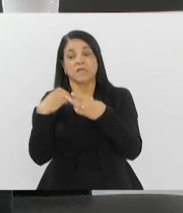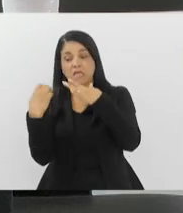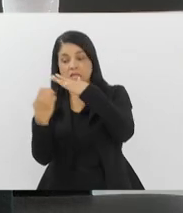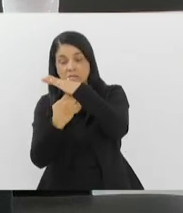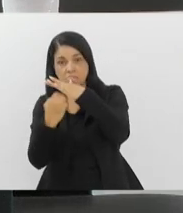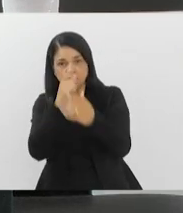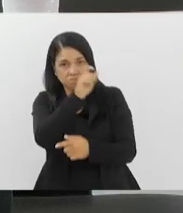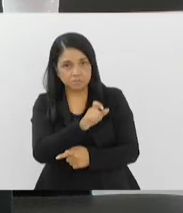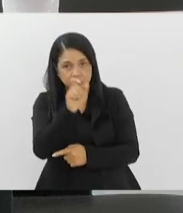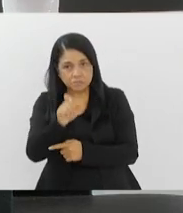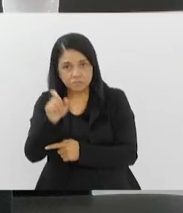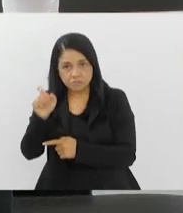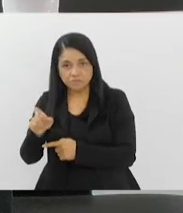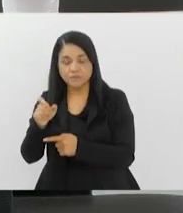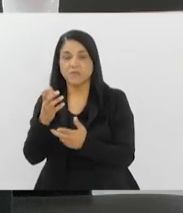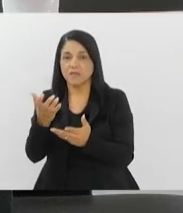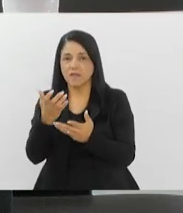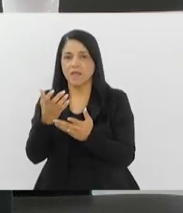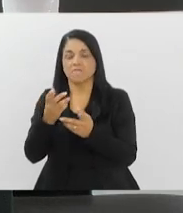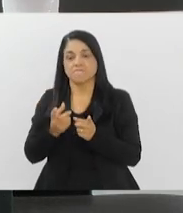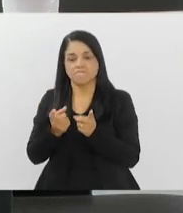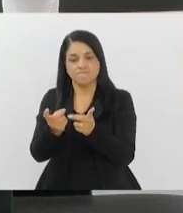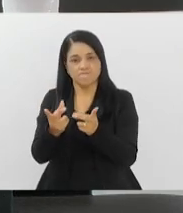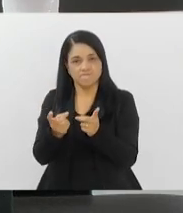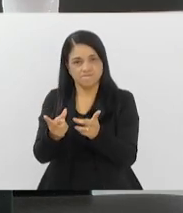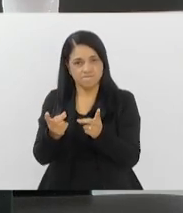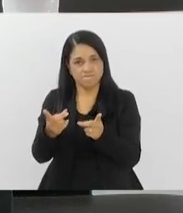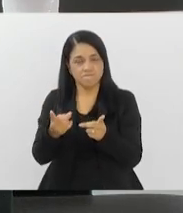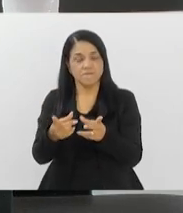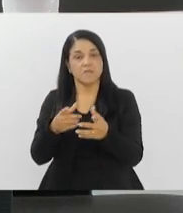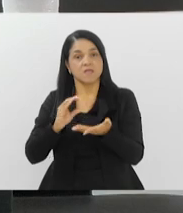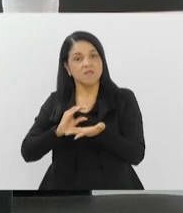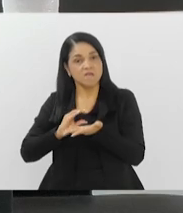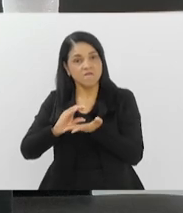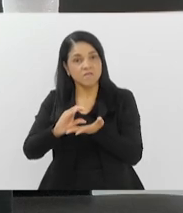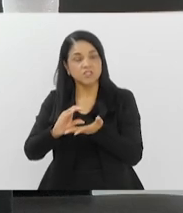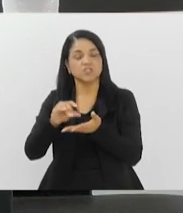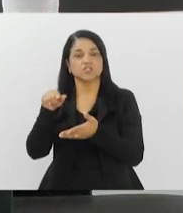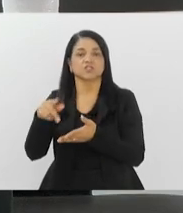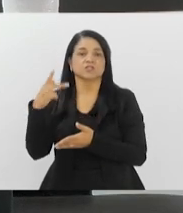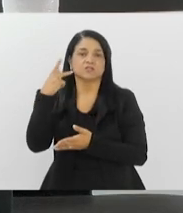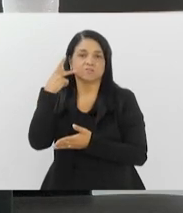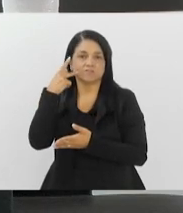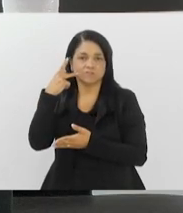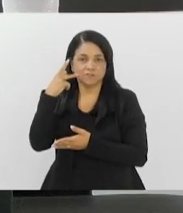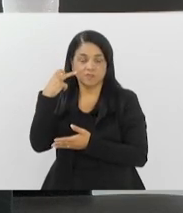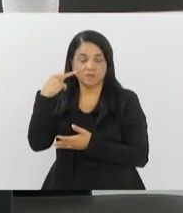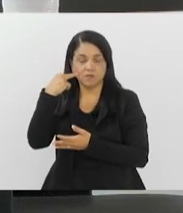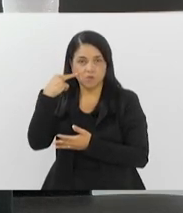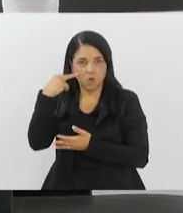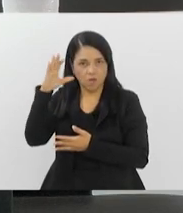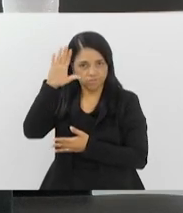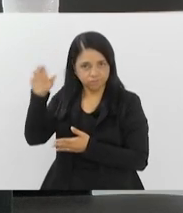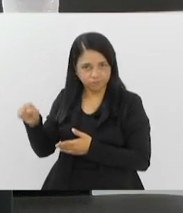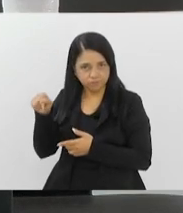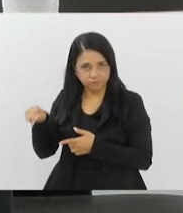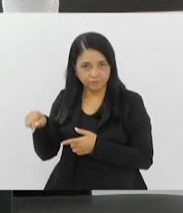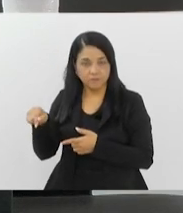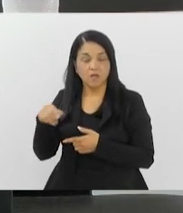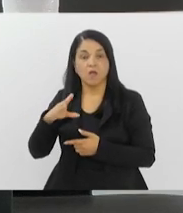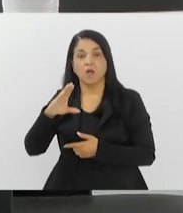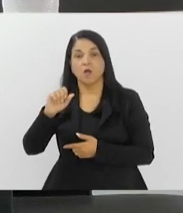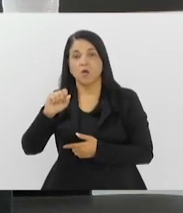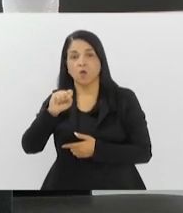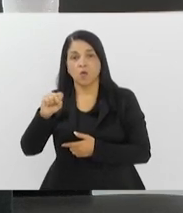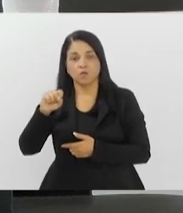queiram exportar, que queiram investir em Angola. Então, hoje a Conspan é